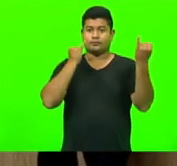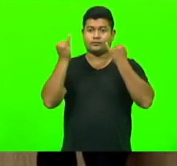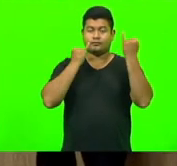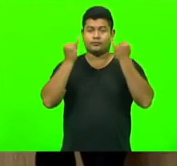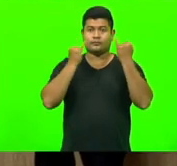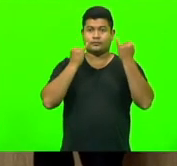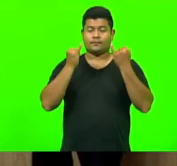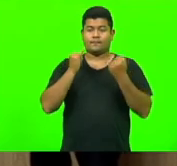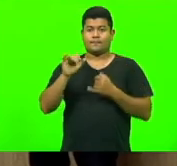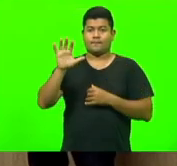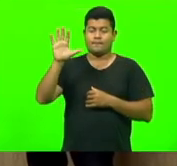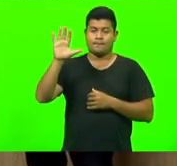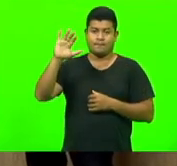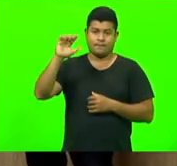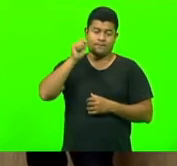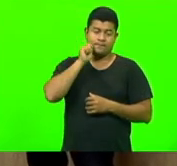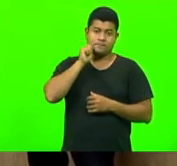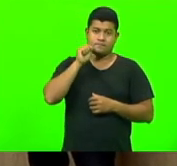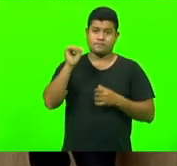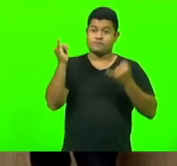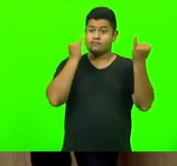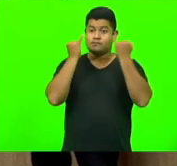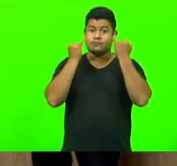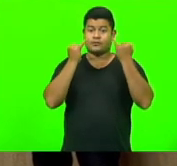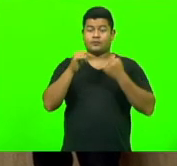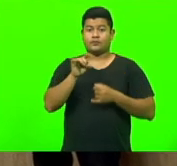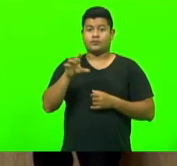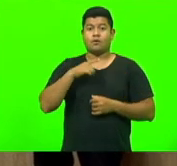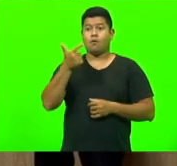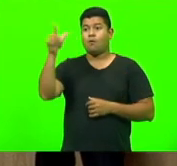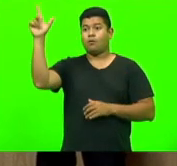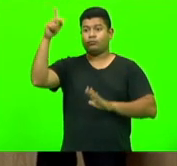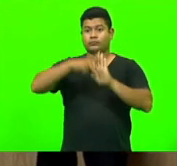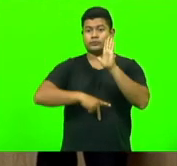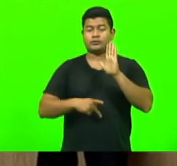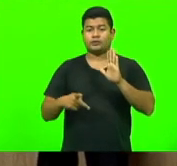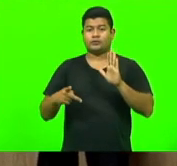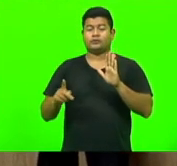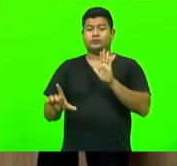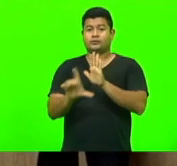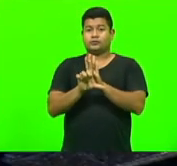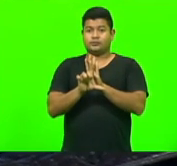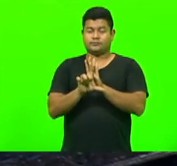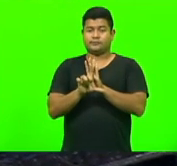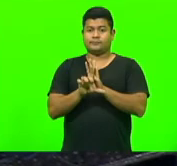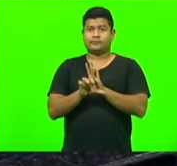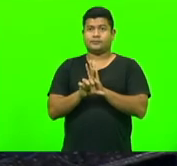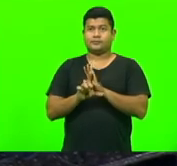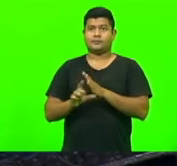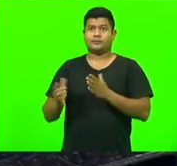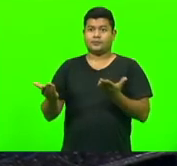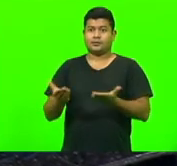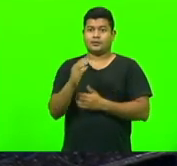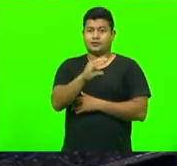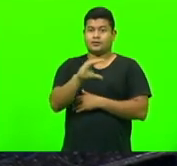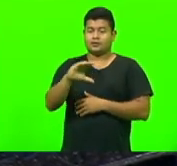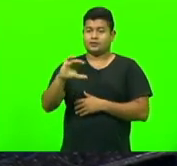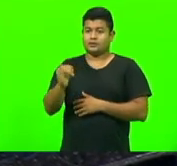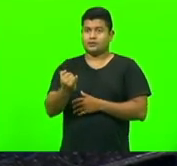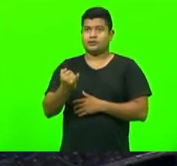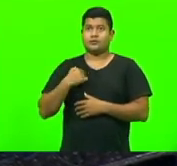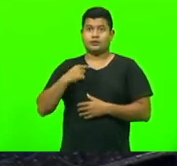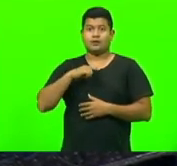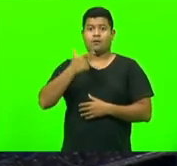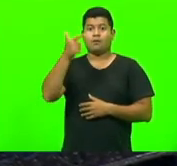Paulinha. Que nós temos outro projeto de lei que não foi apensado a este. Este caiu na CCJ e eu tenho um outro projeto que